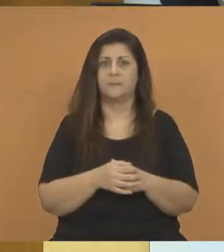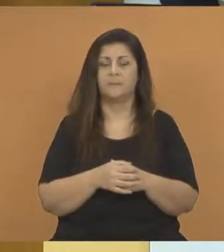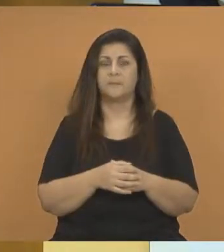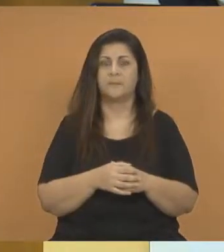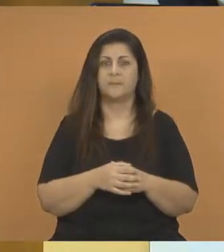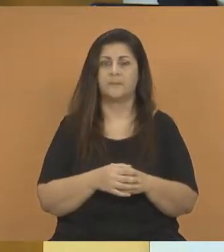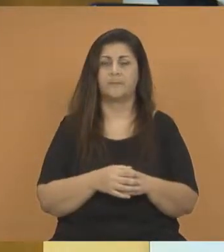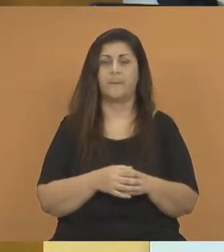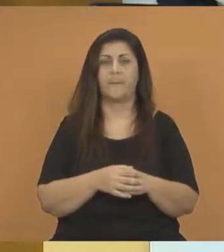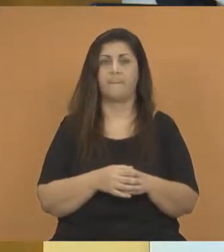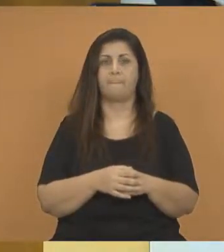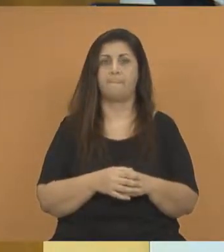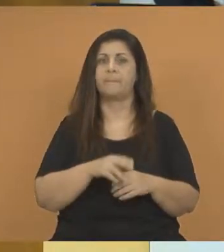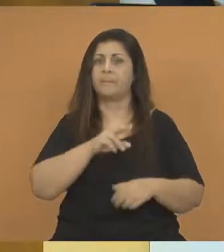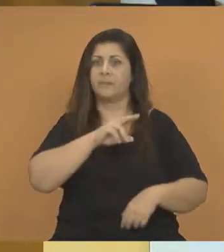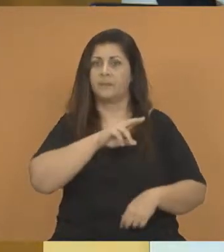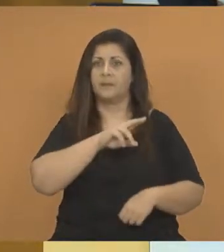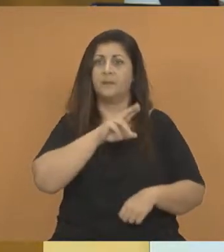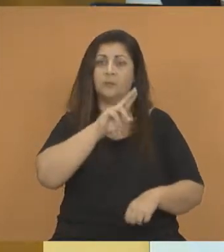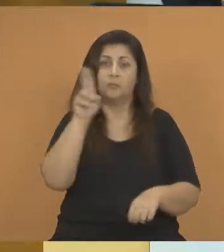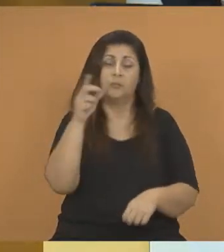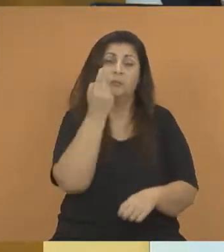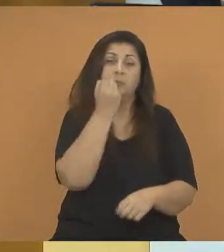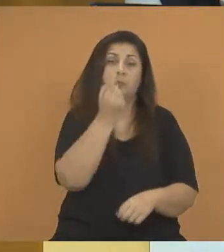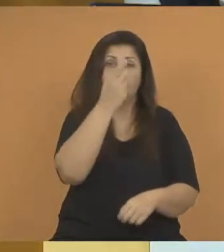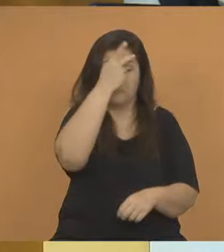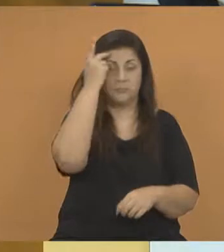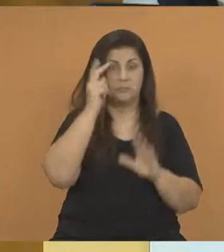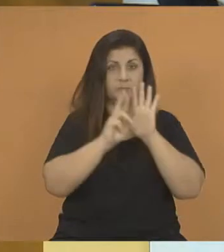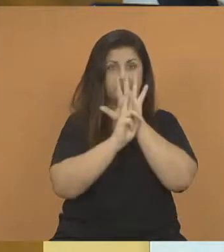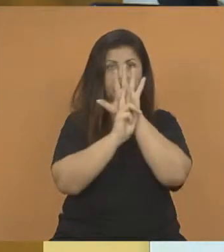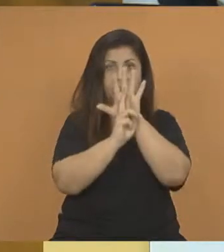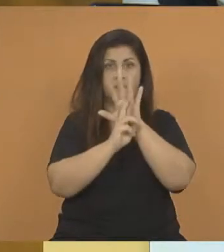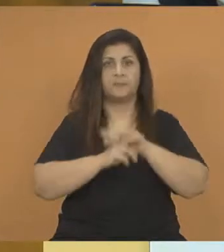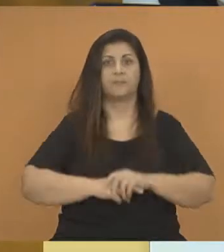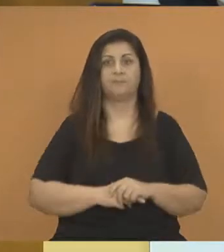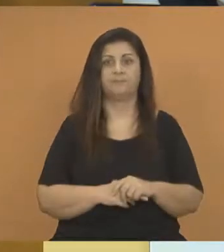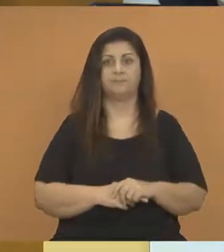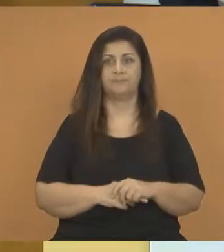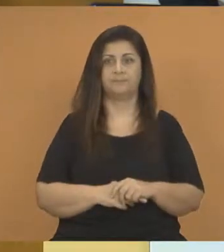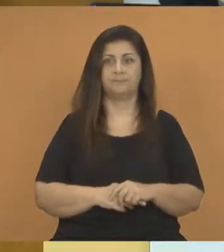no município, nome de um representante.